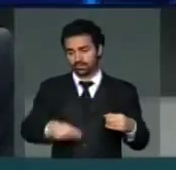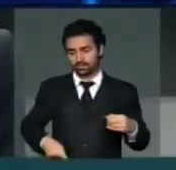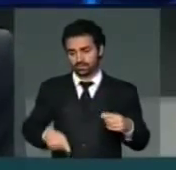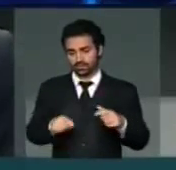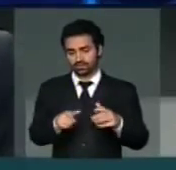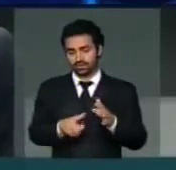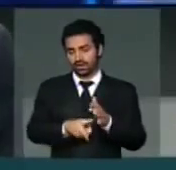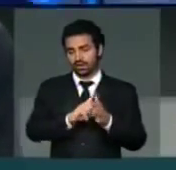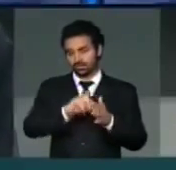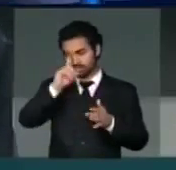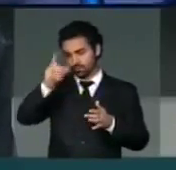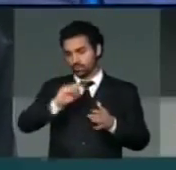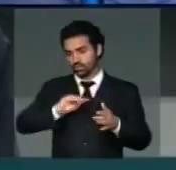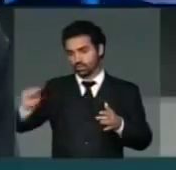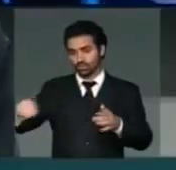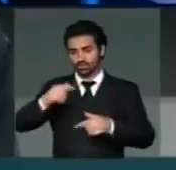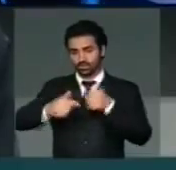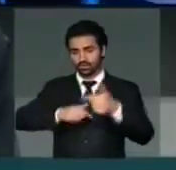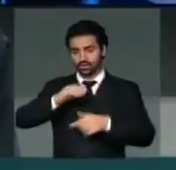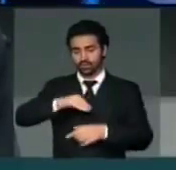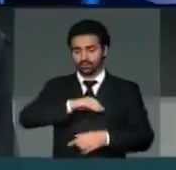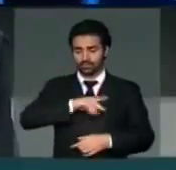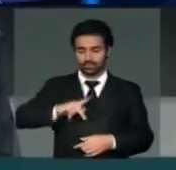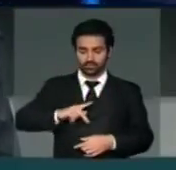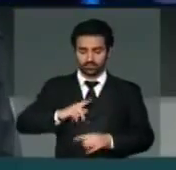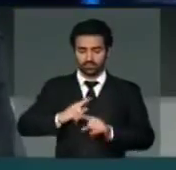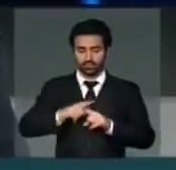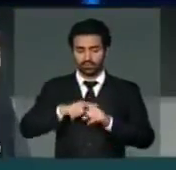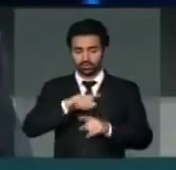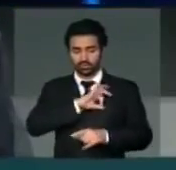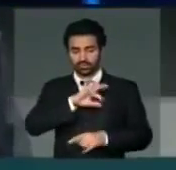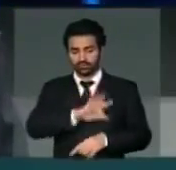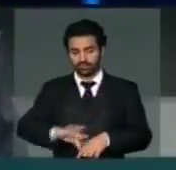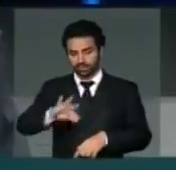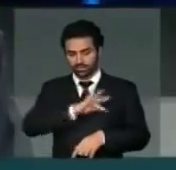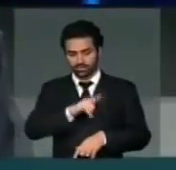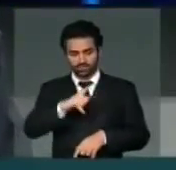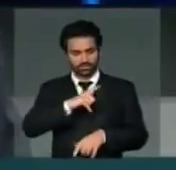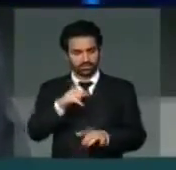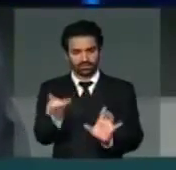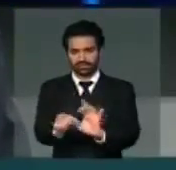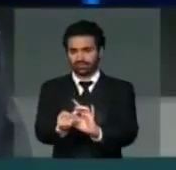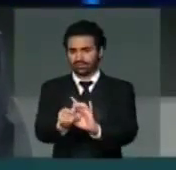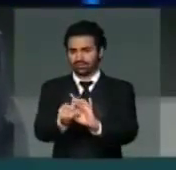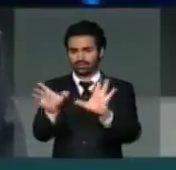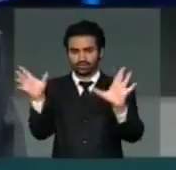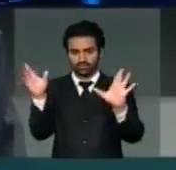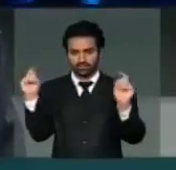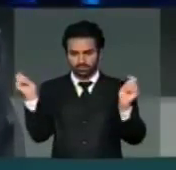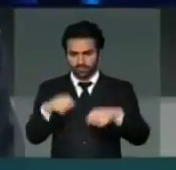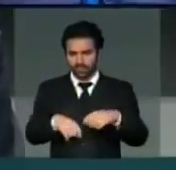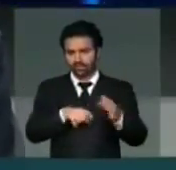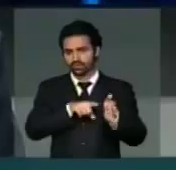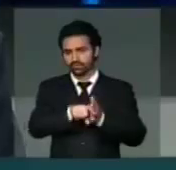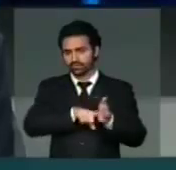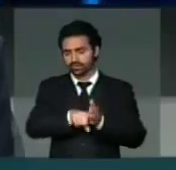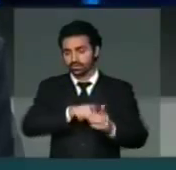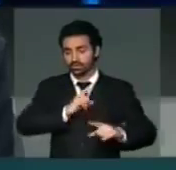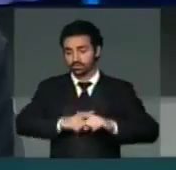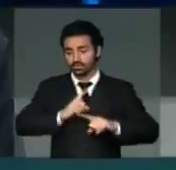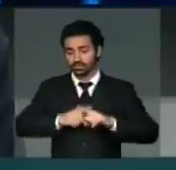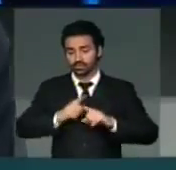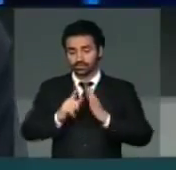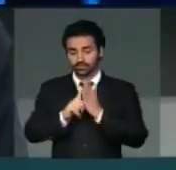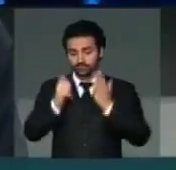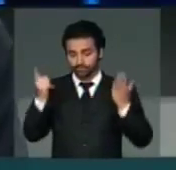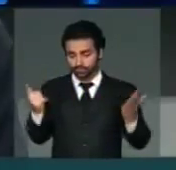era antes, porque a Polícia Federal tem ampla liberdade de investigar, porque a imprensa,